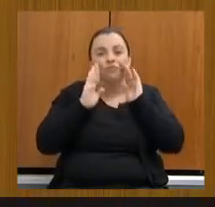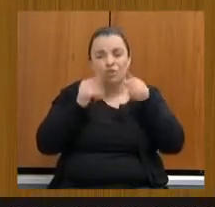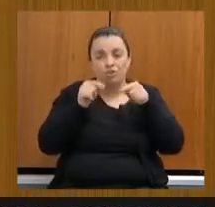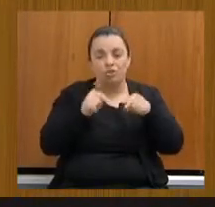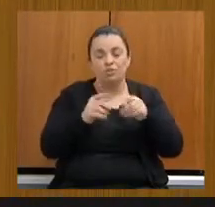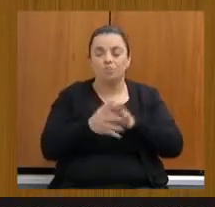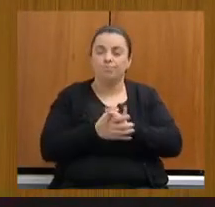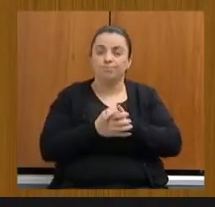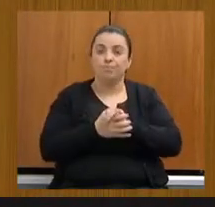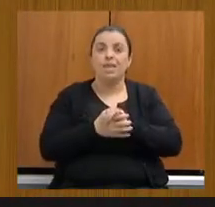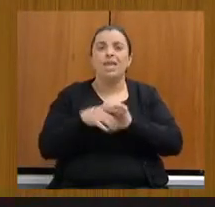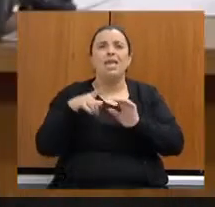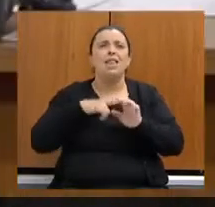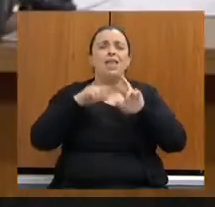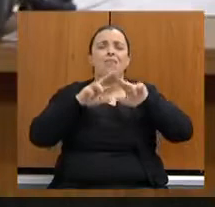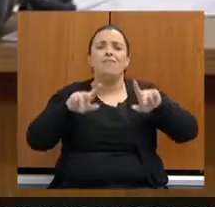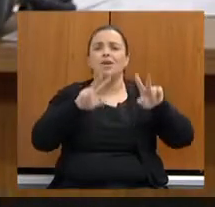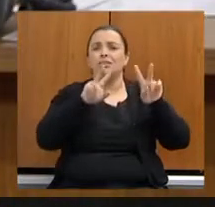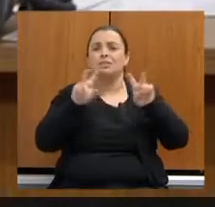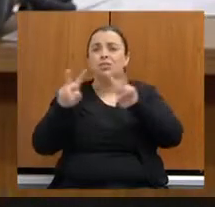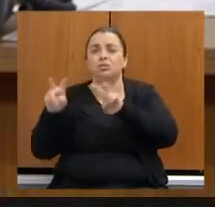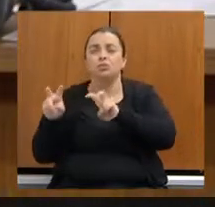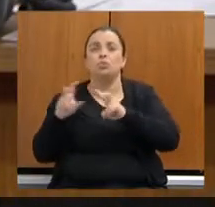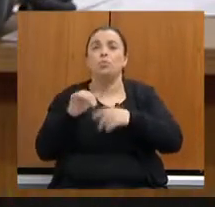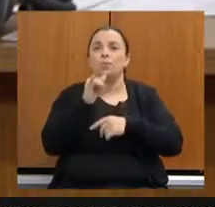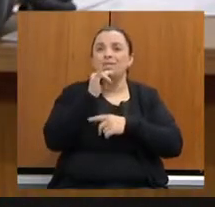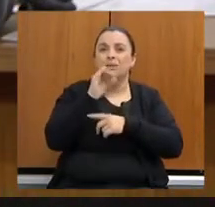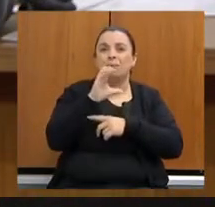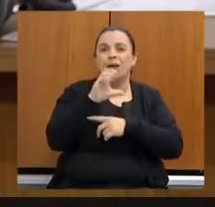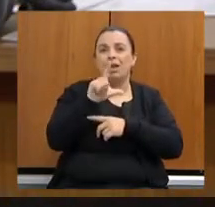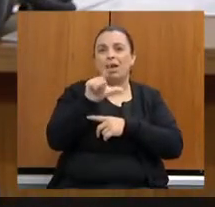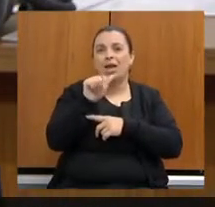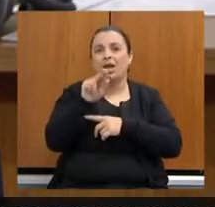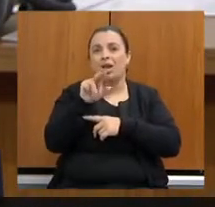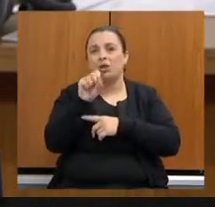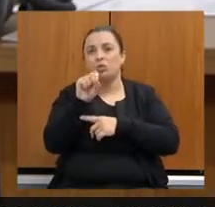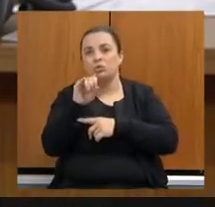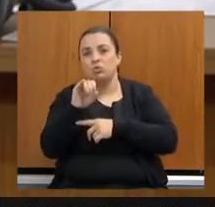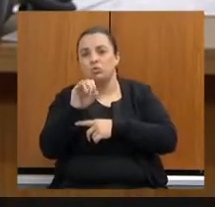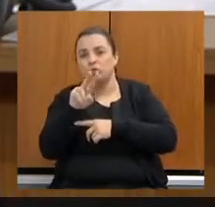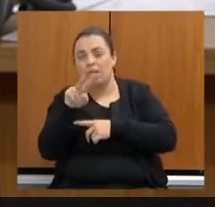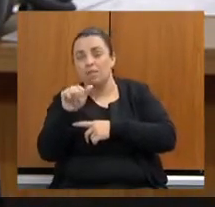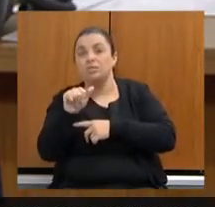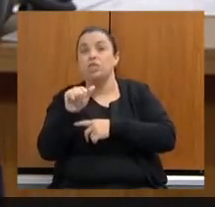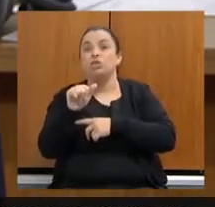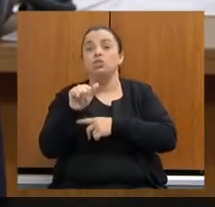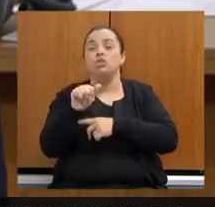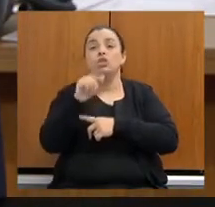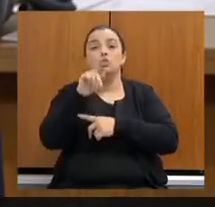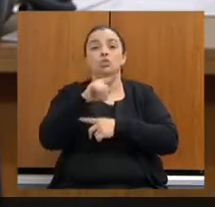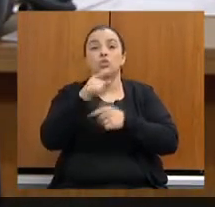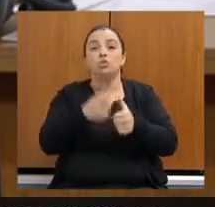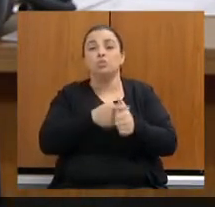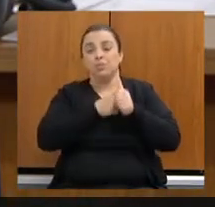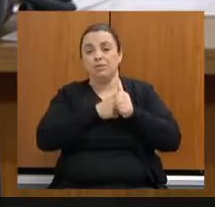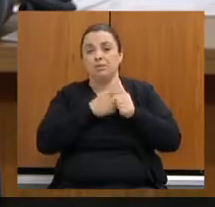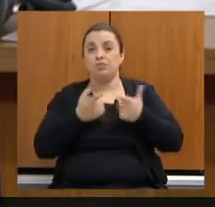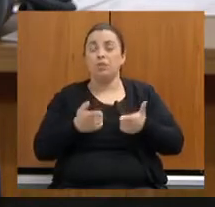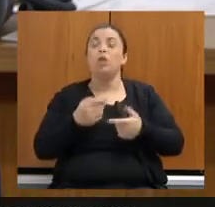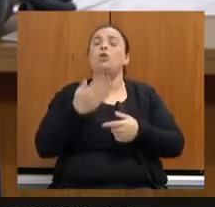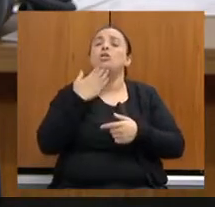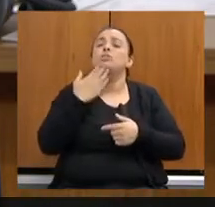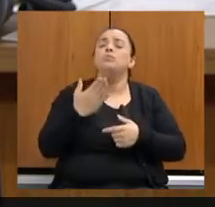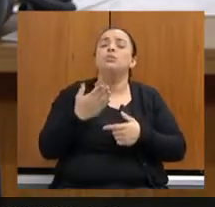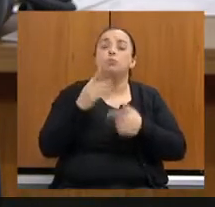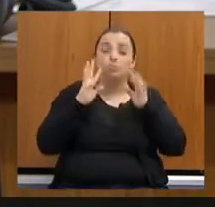ver causas suspensivas não solicitamos e fomos atendidos no aditamento de prazo para atender às causas suspensivas